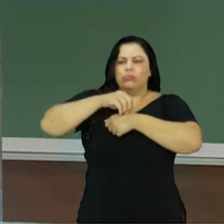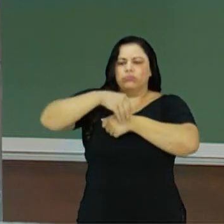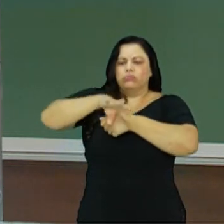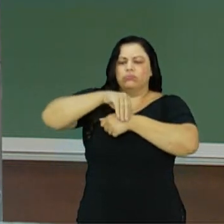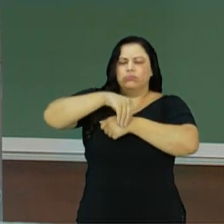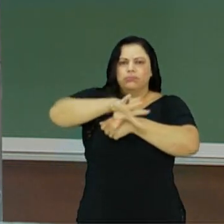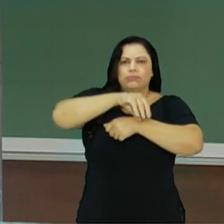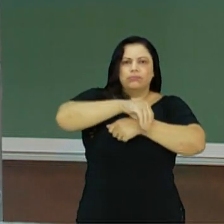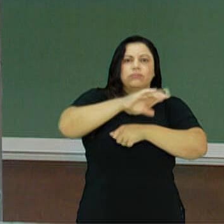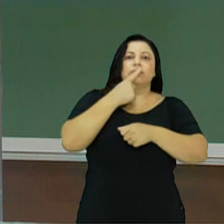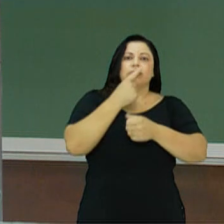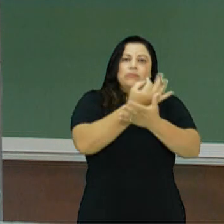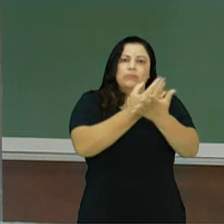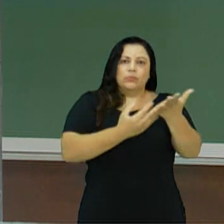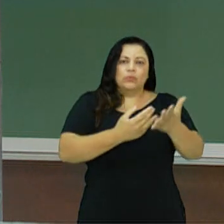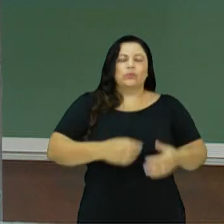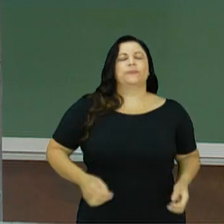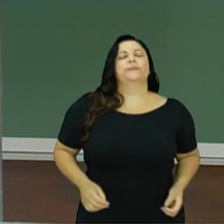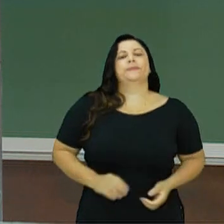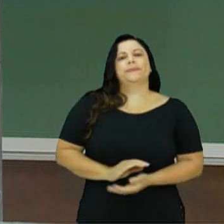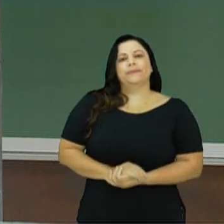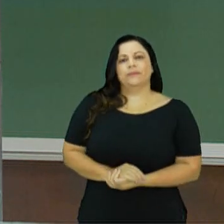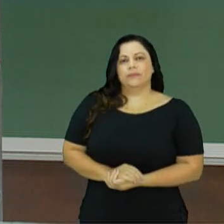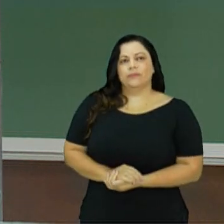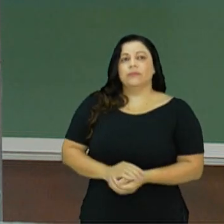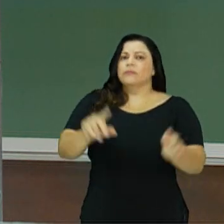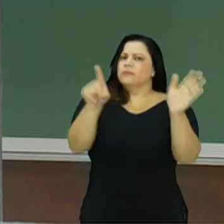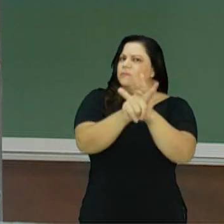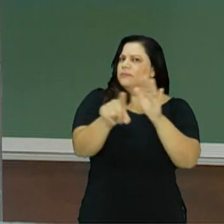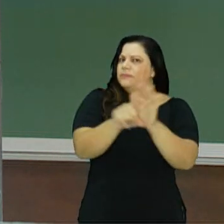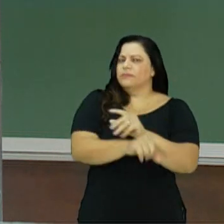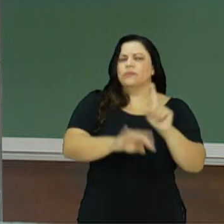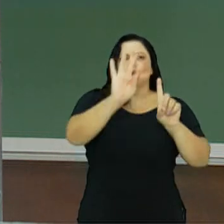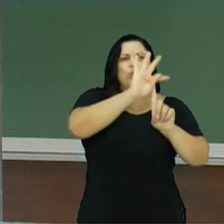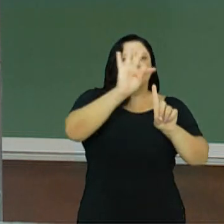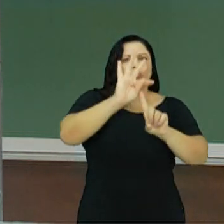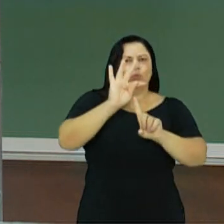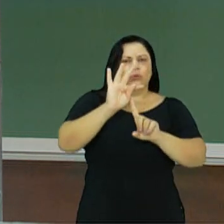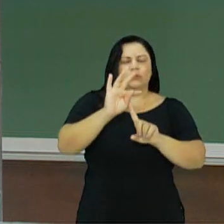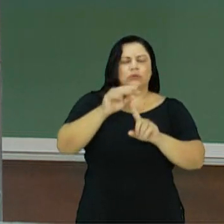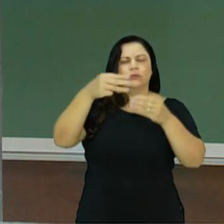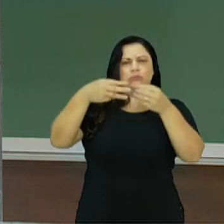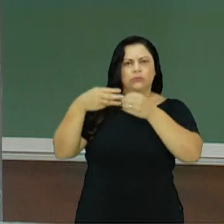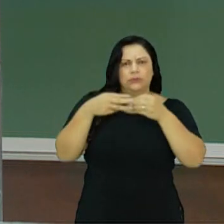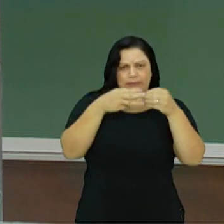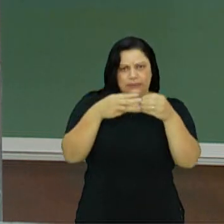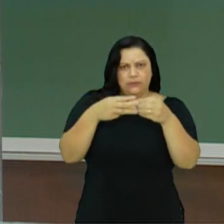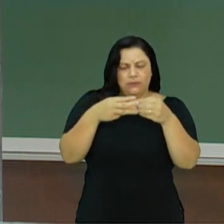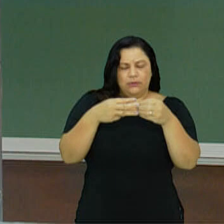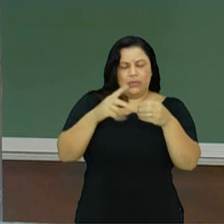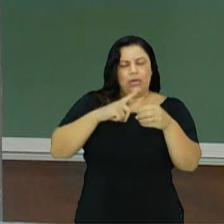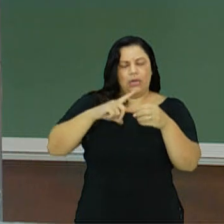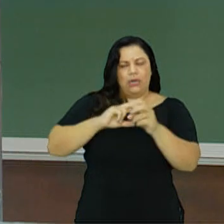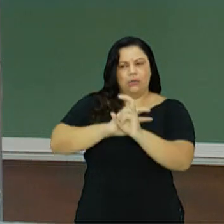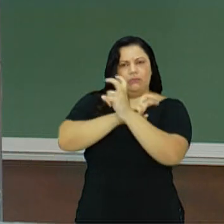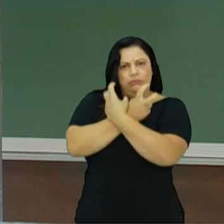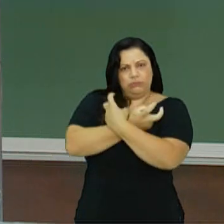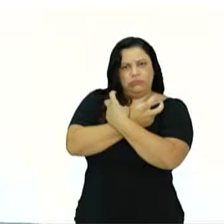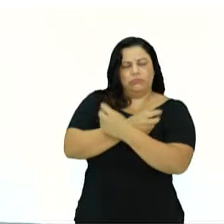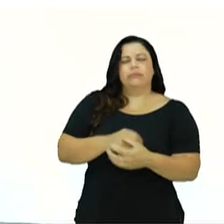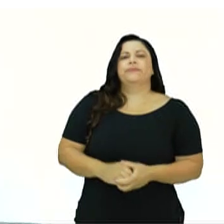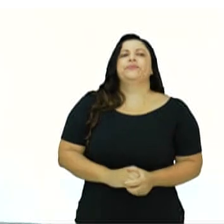sangue. Vamos a um quiz. Um dos tipos celulares encontrados no tecido ósseo é o